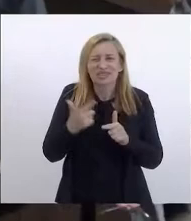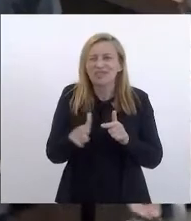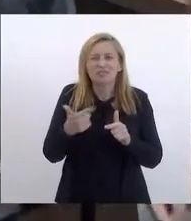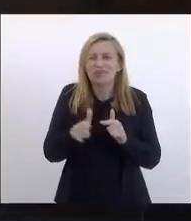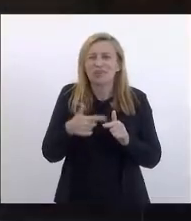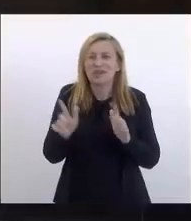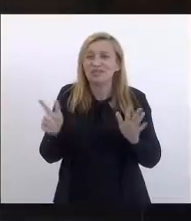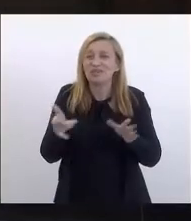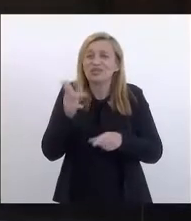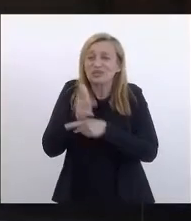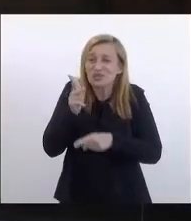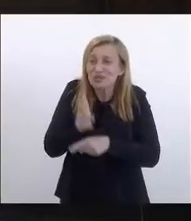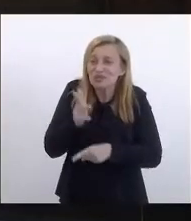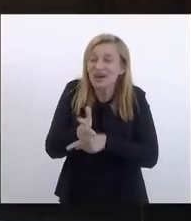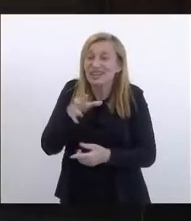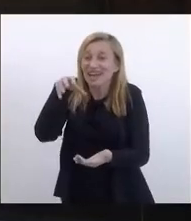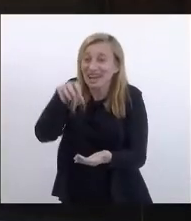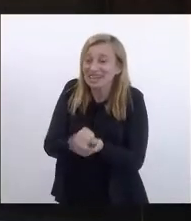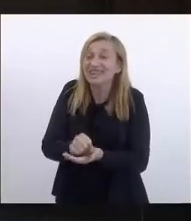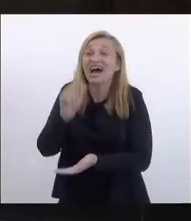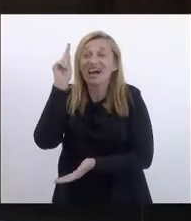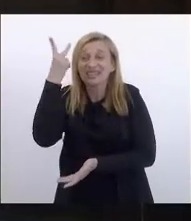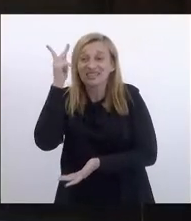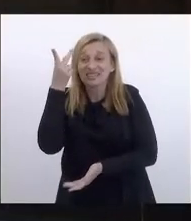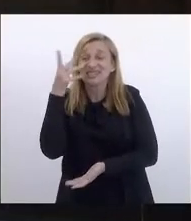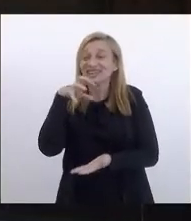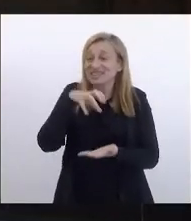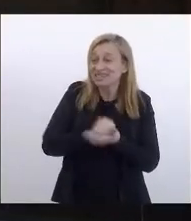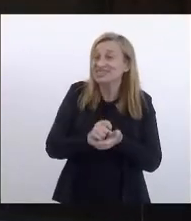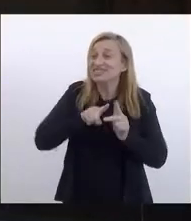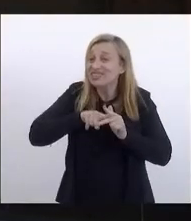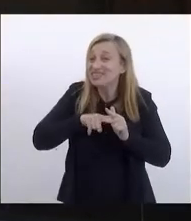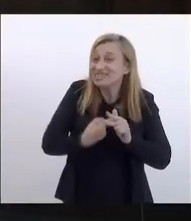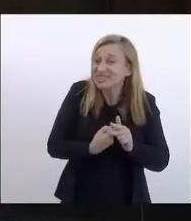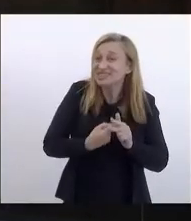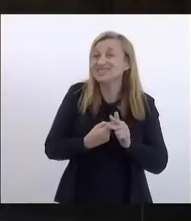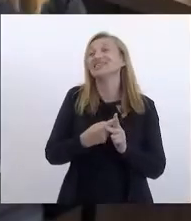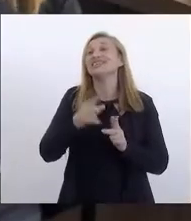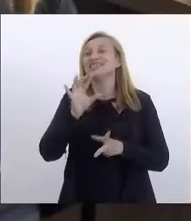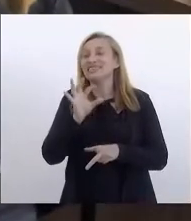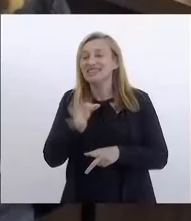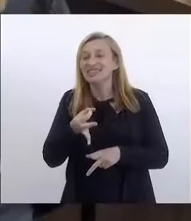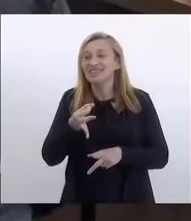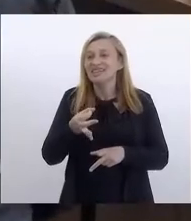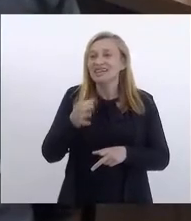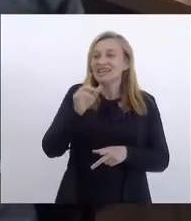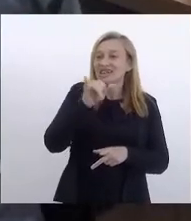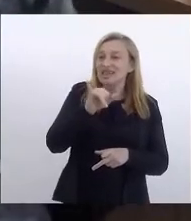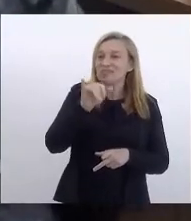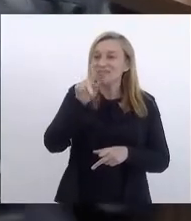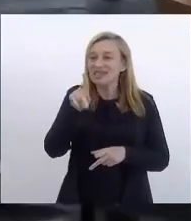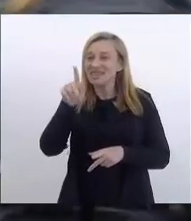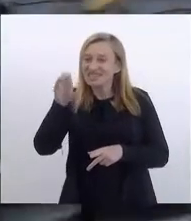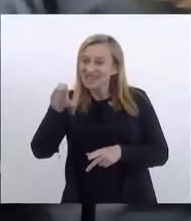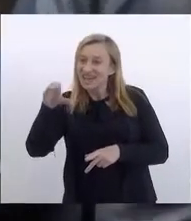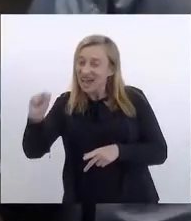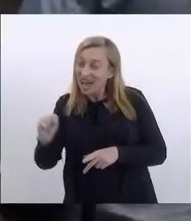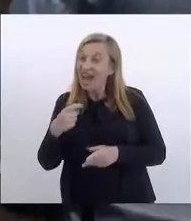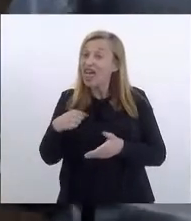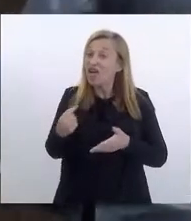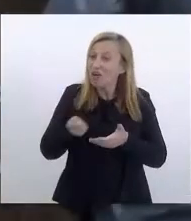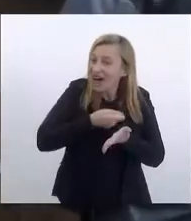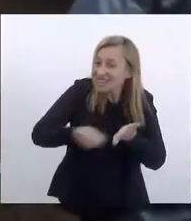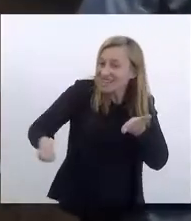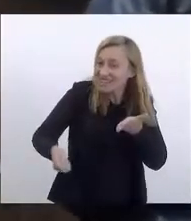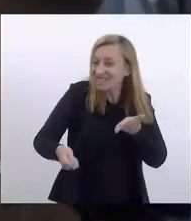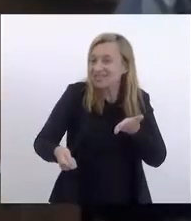filmado a história registrou corrigir monetariamente pelo IPCA eu assino eu